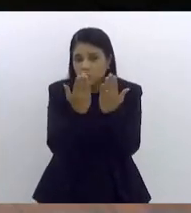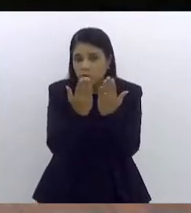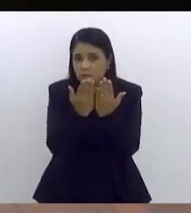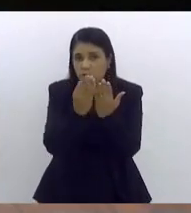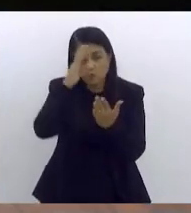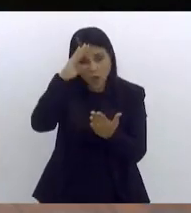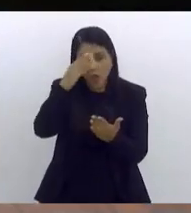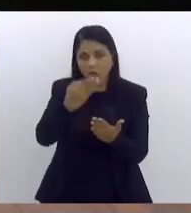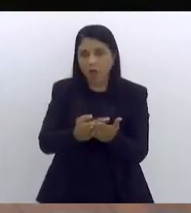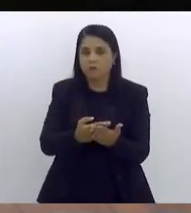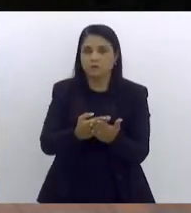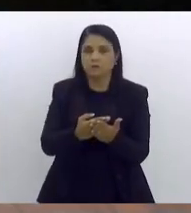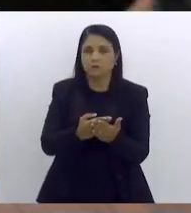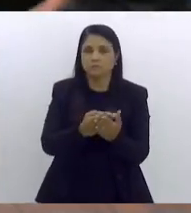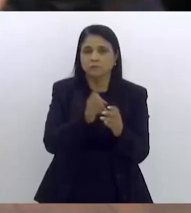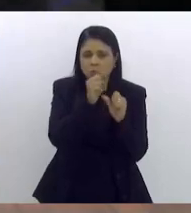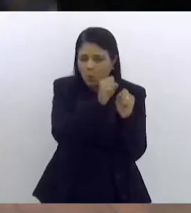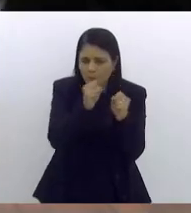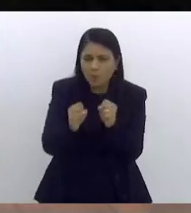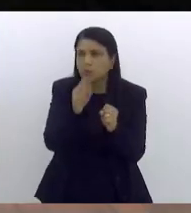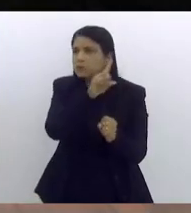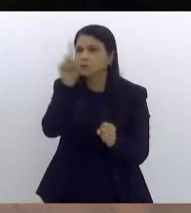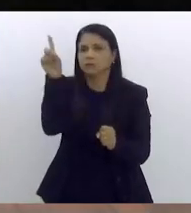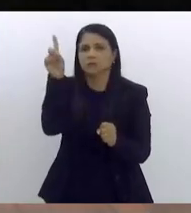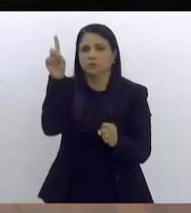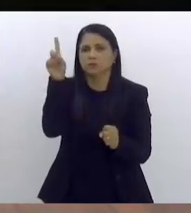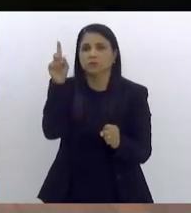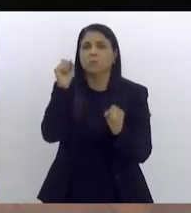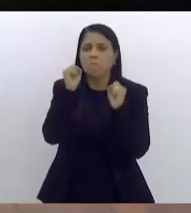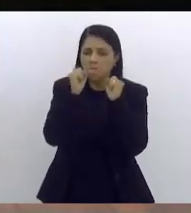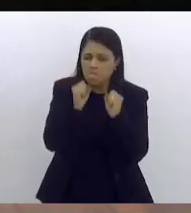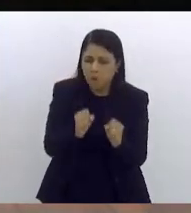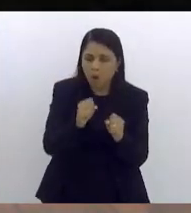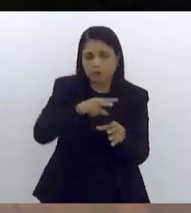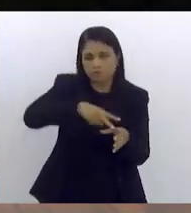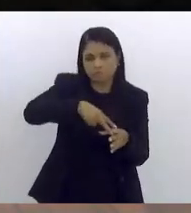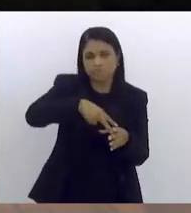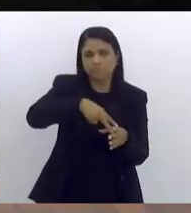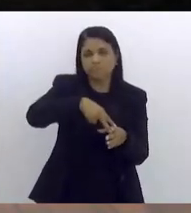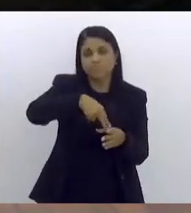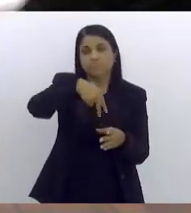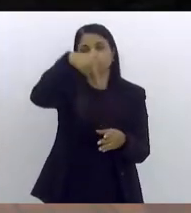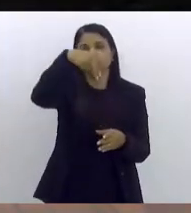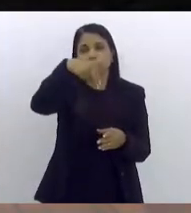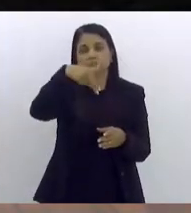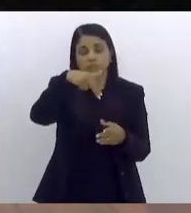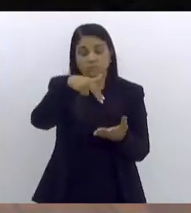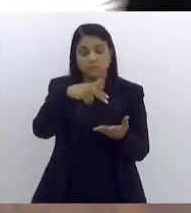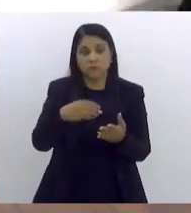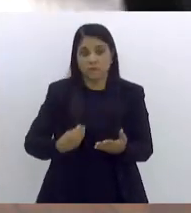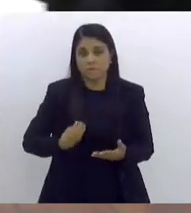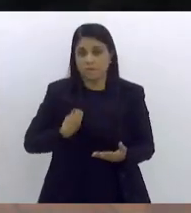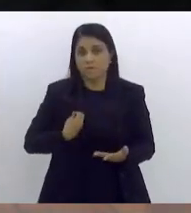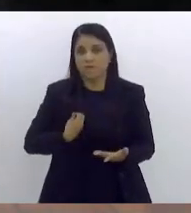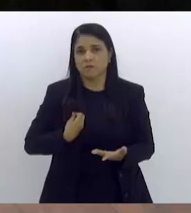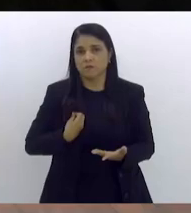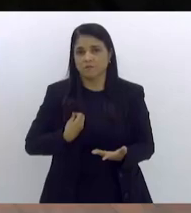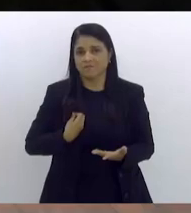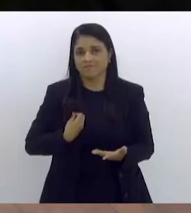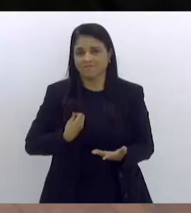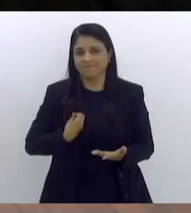no poder de Deus, que Deus possa ressuscitar o morto. Por que que não vai levantar um